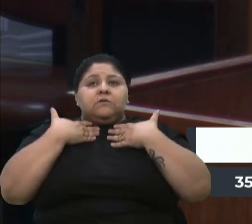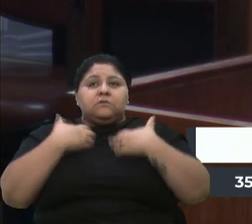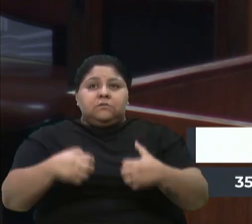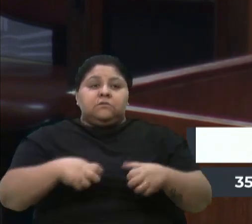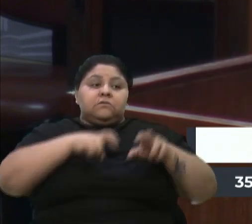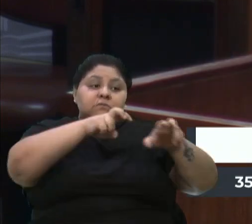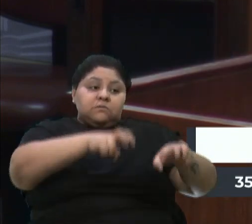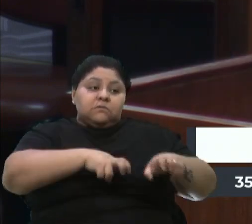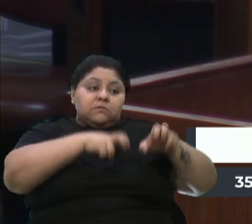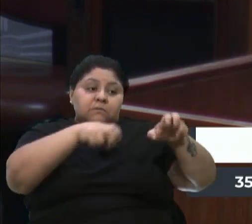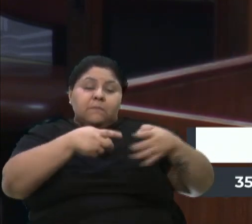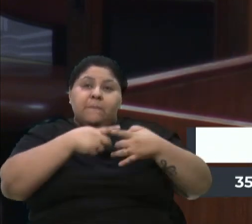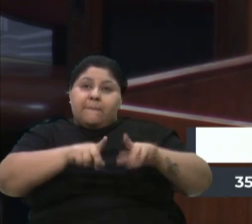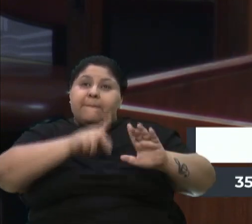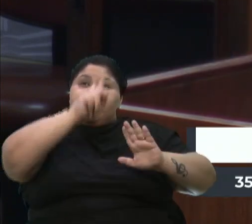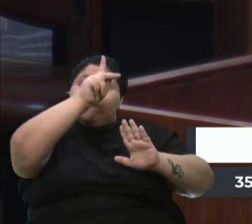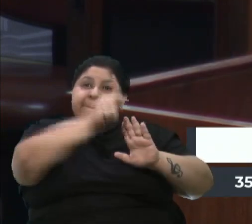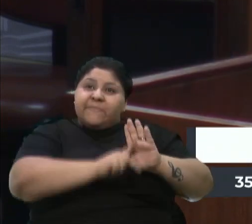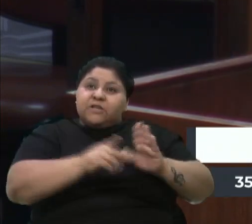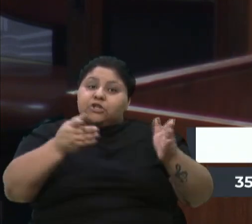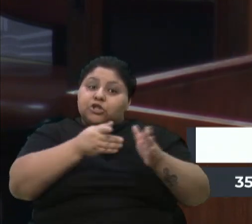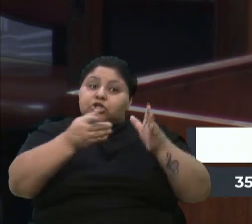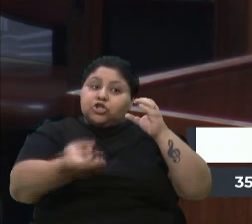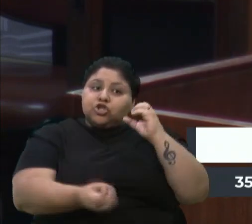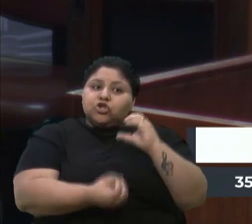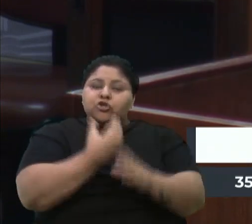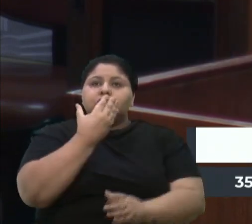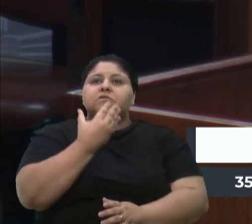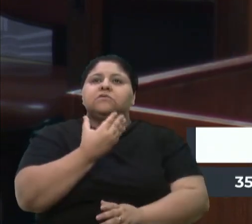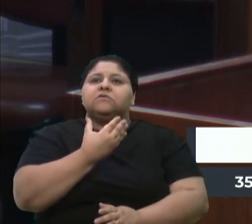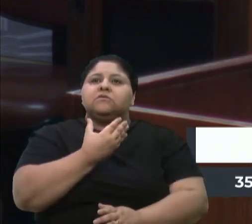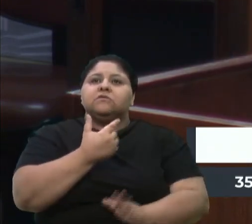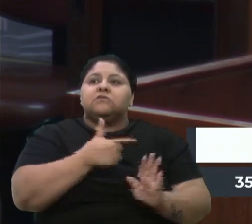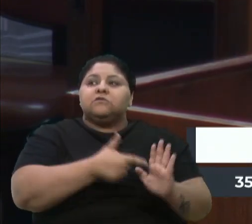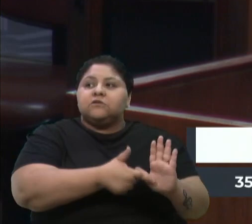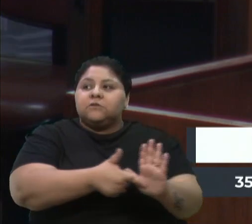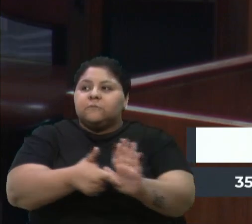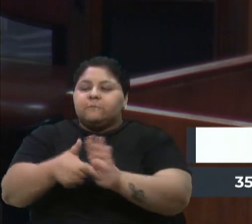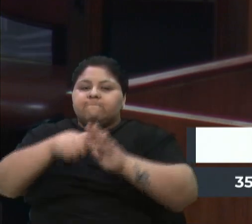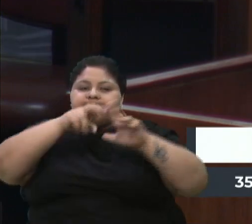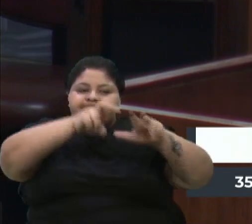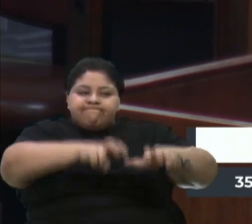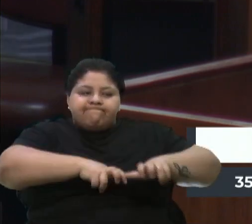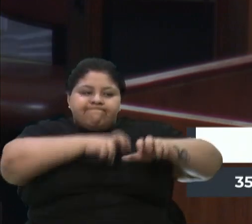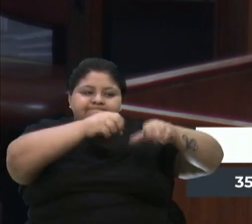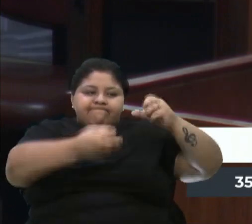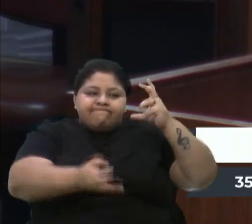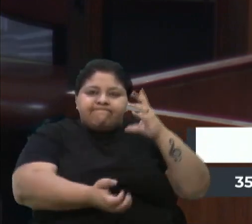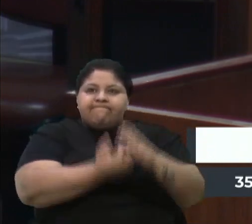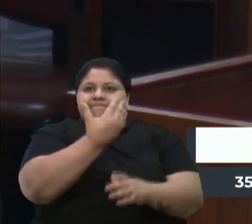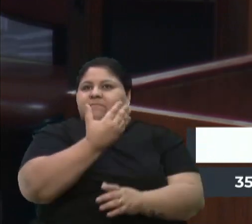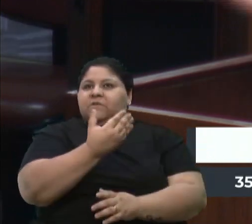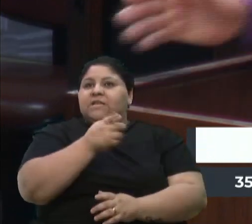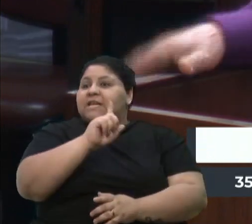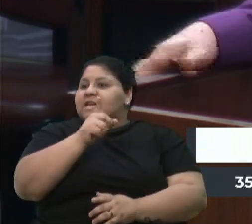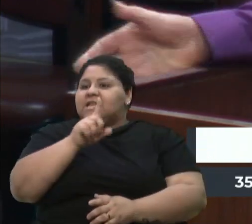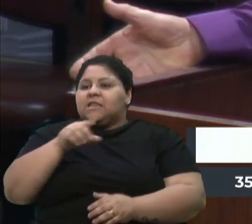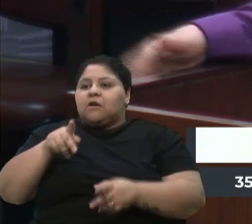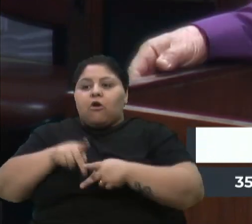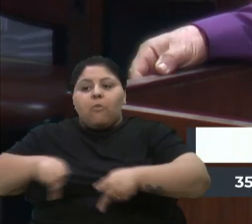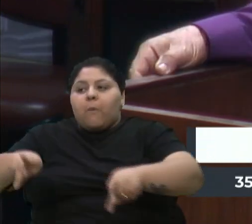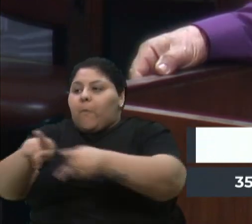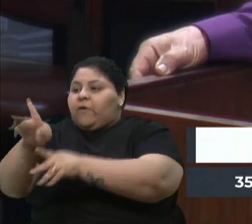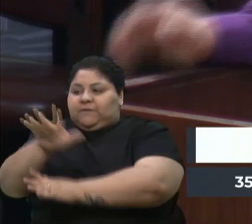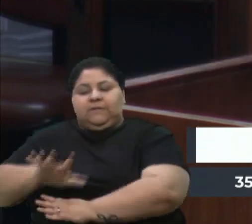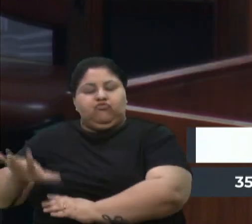mas só que esse projeto já existia, ele é para contemplar agricultores, produtores rurais, ele não é para a população como